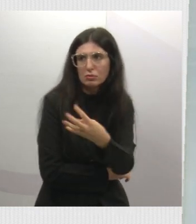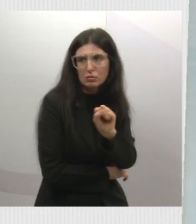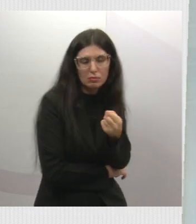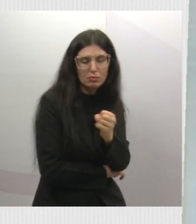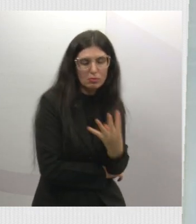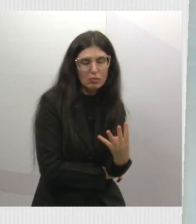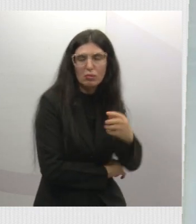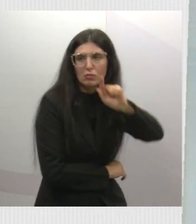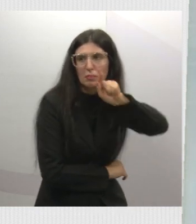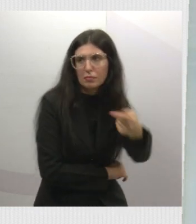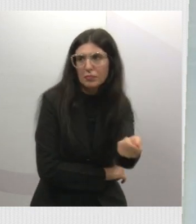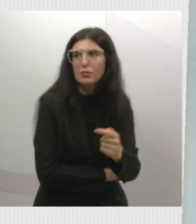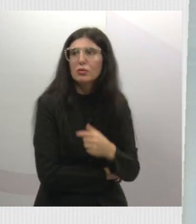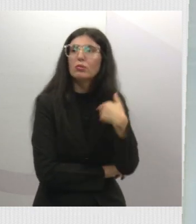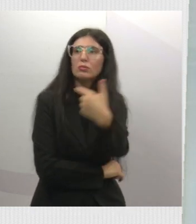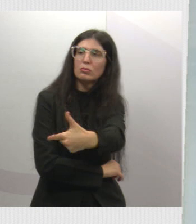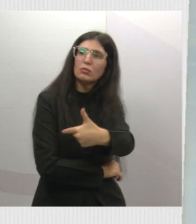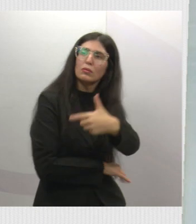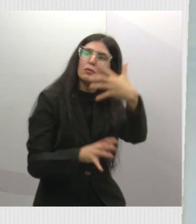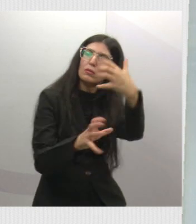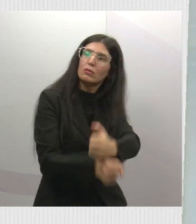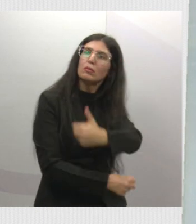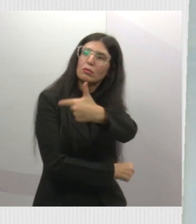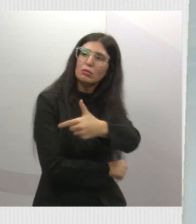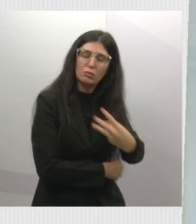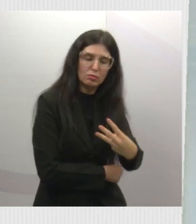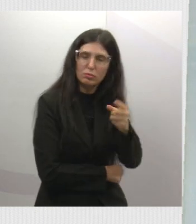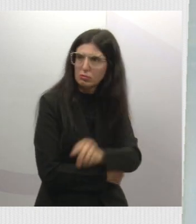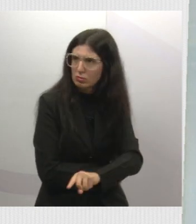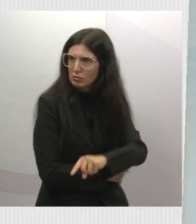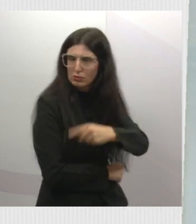46.484.000, chegando ao montante de